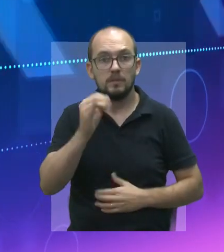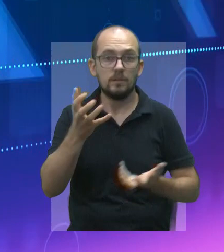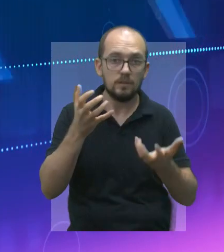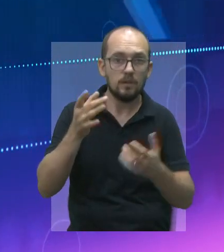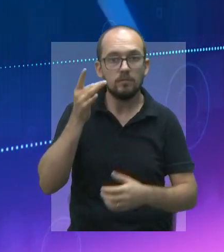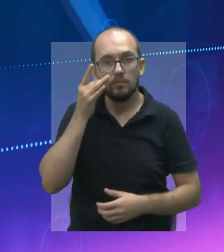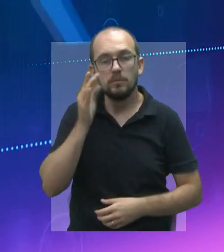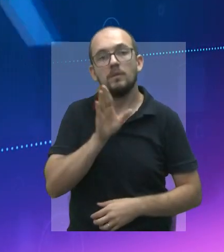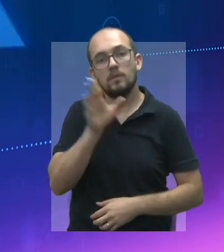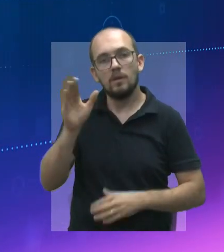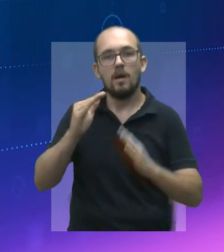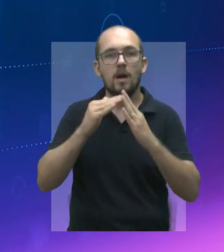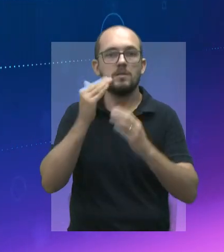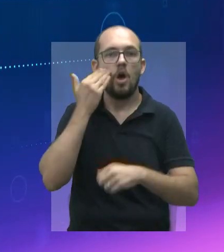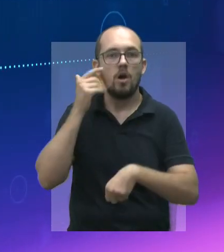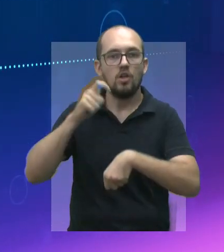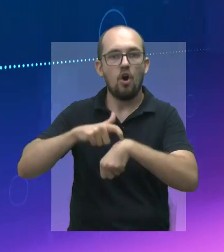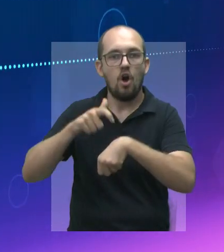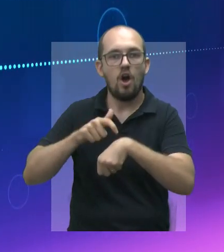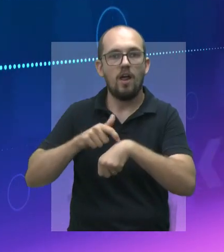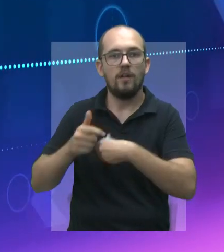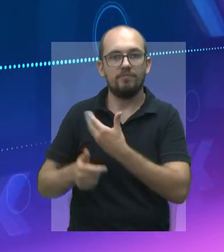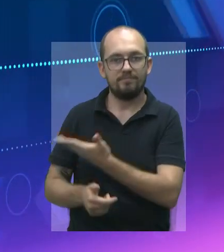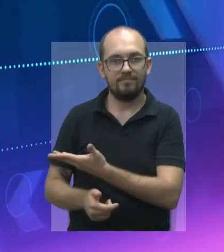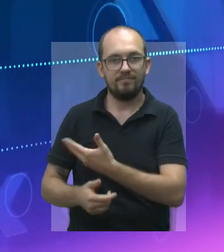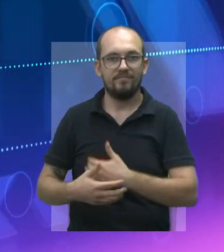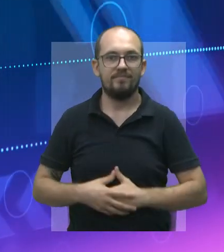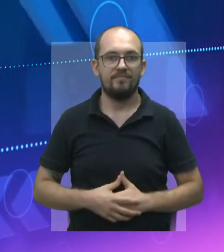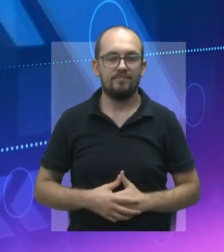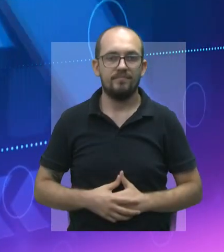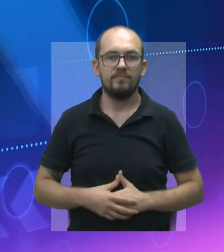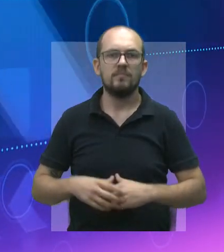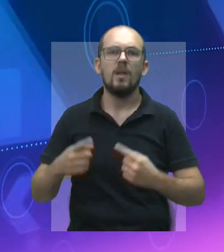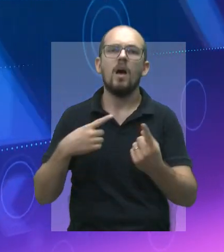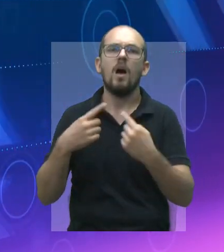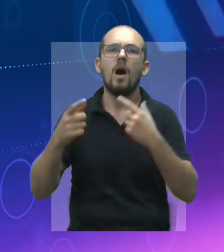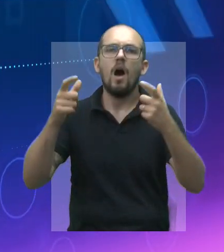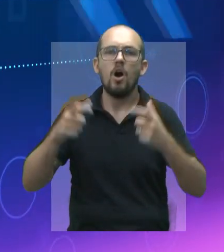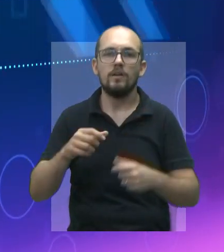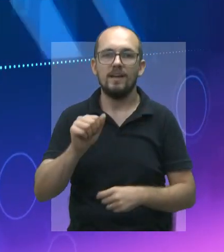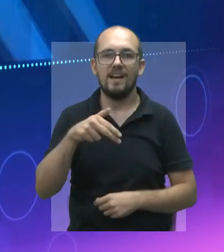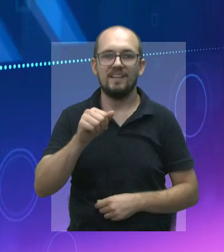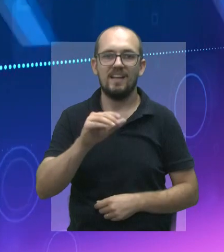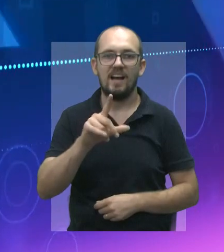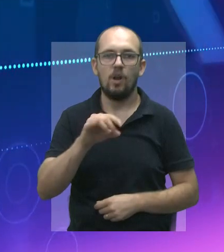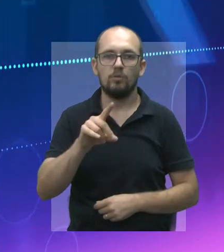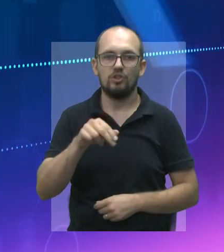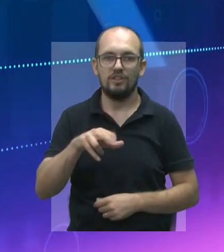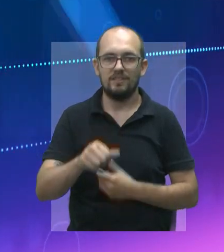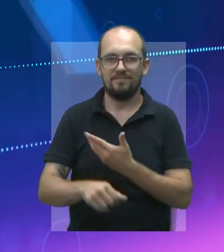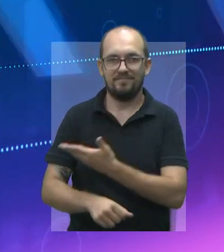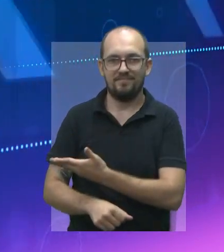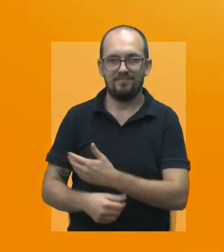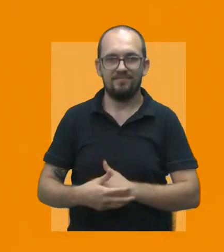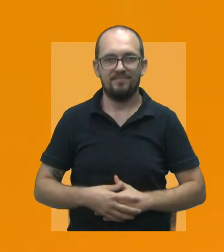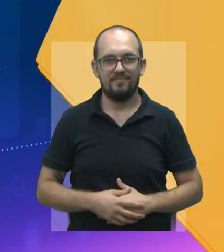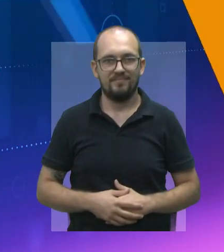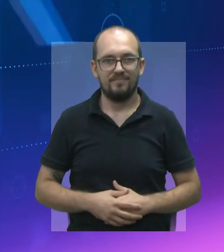de referência no horário marcado. A Casa Rosa fica na Avenida Ana Claudina, número